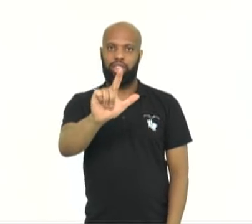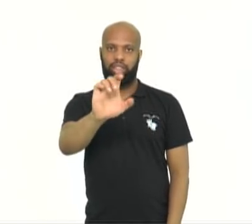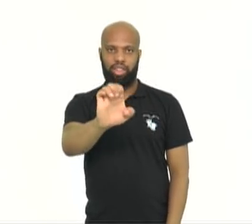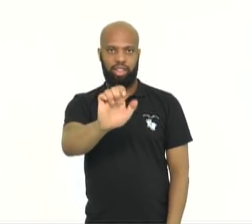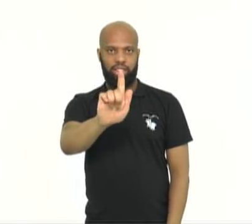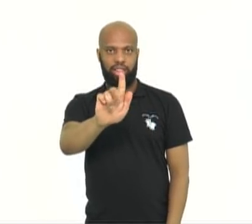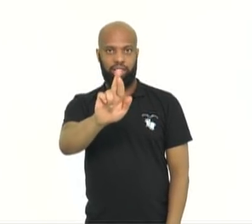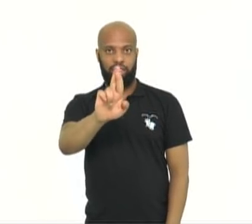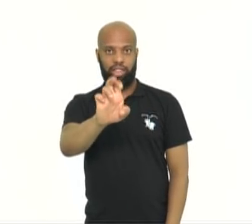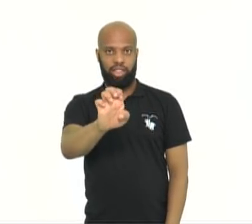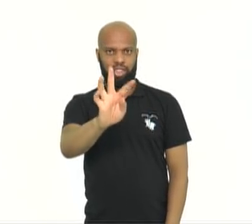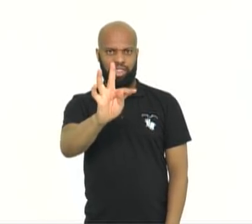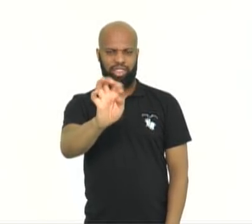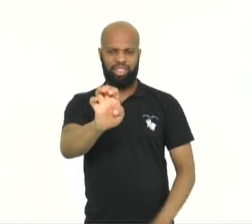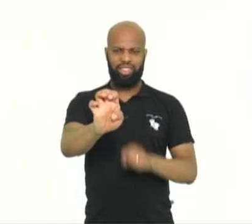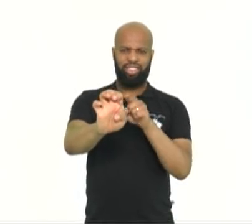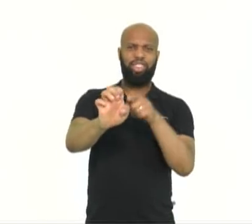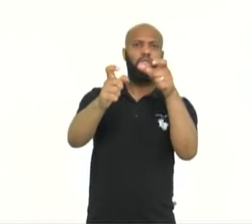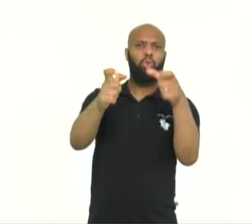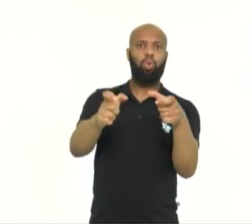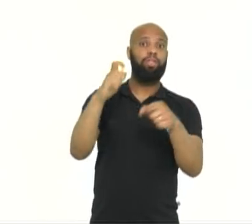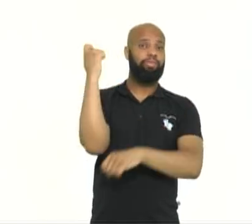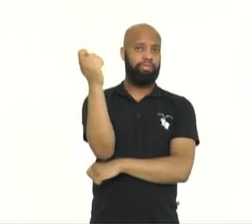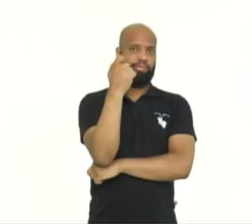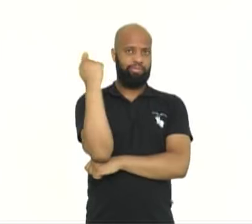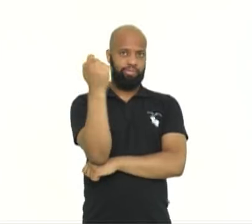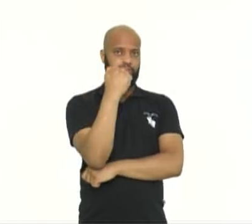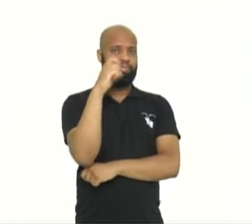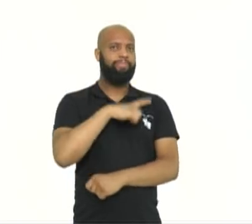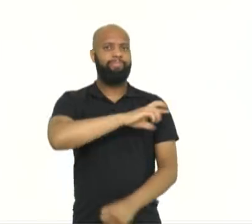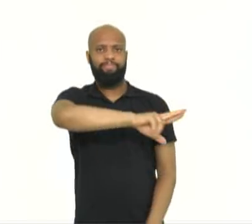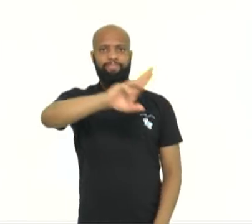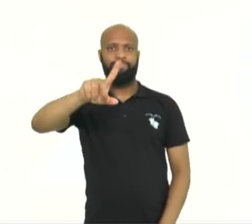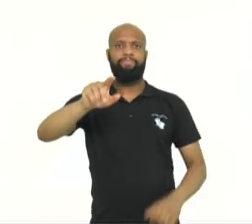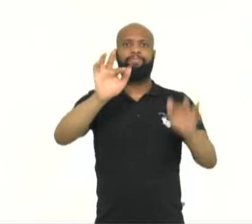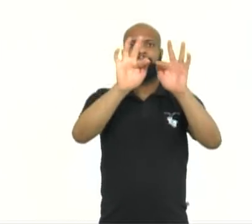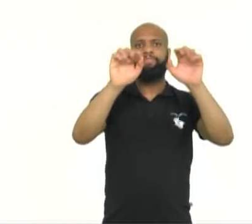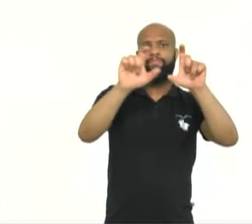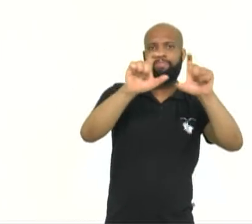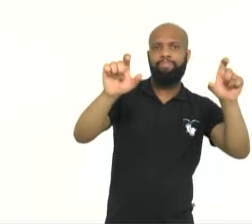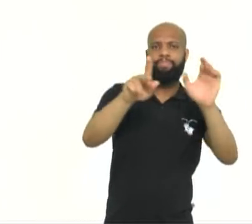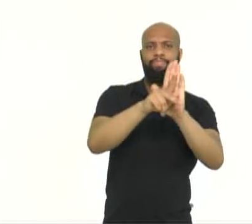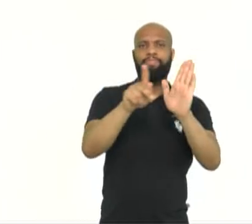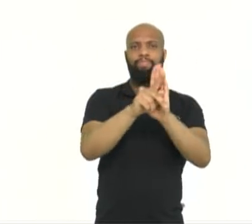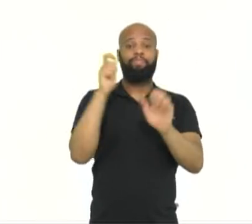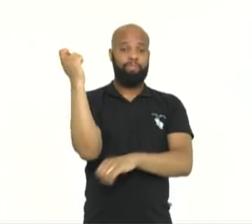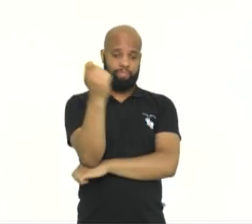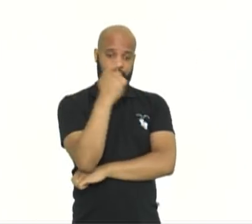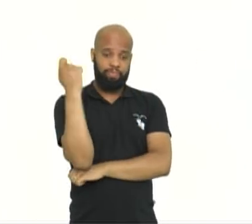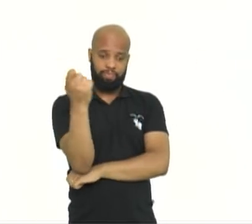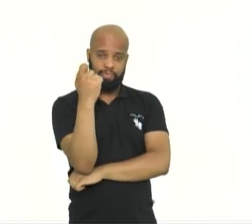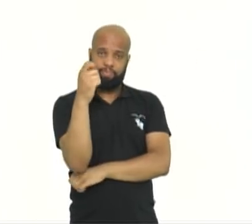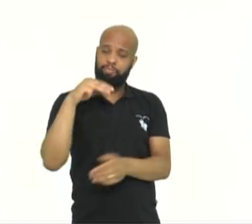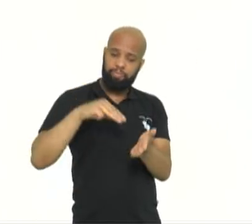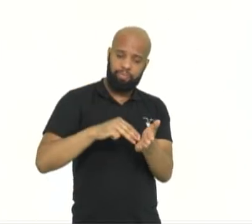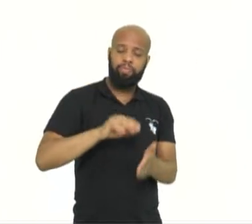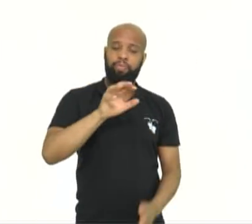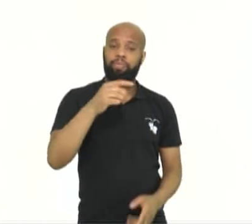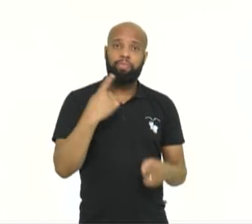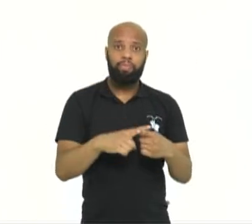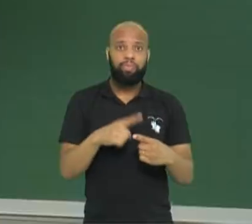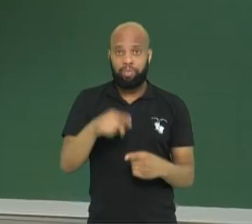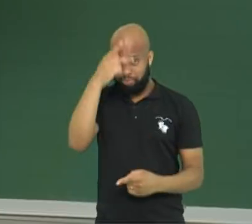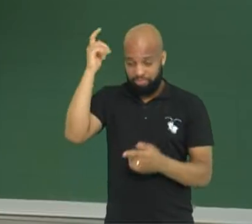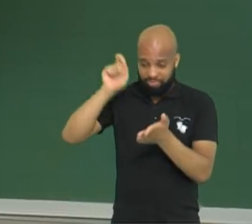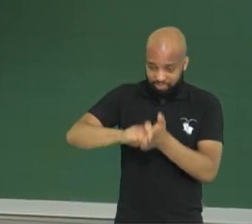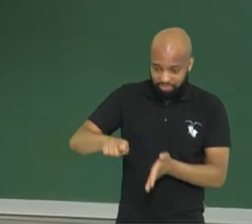Sul. Neste caso, nós temos muitas expressões regionais, então, do Rio Grande do Sul, justamente por esse motivo, né? Por ele